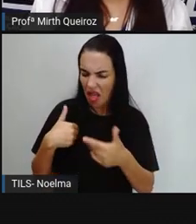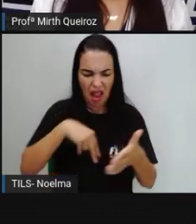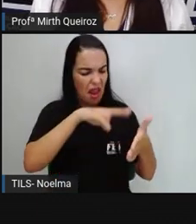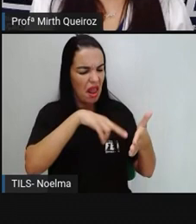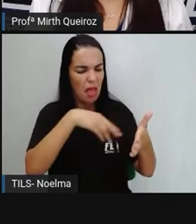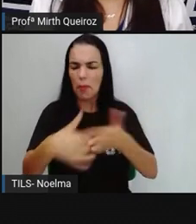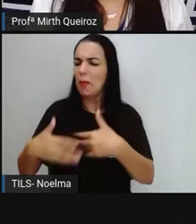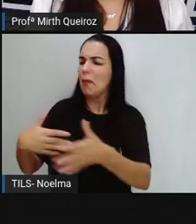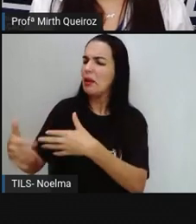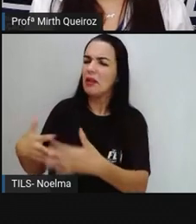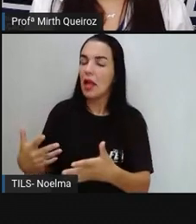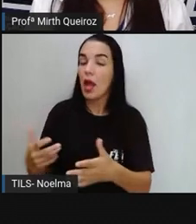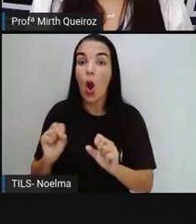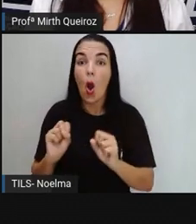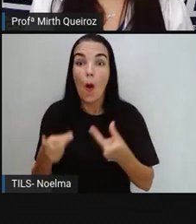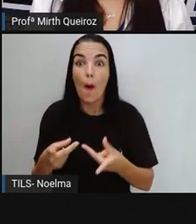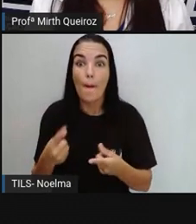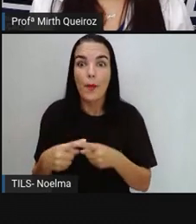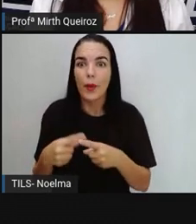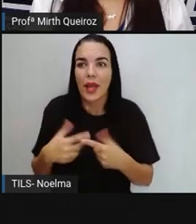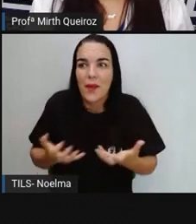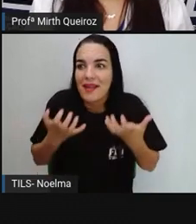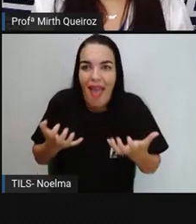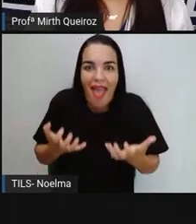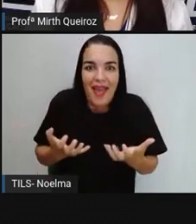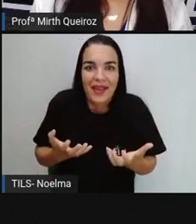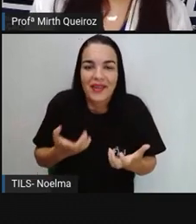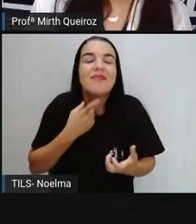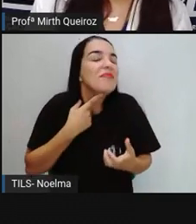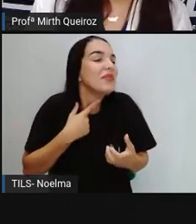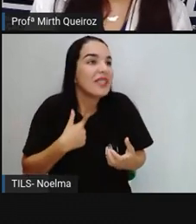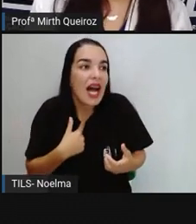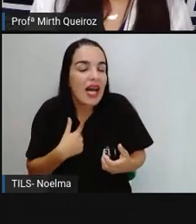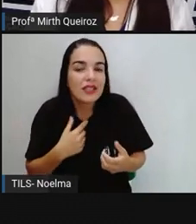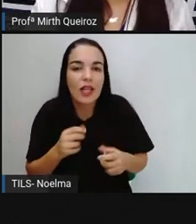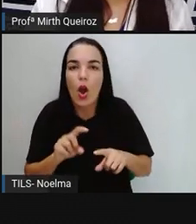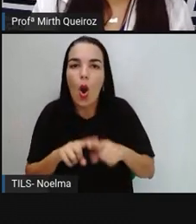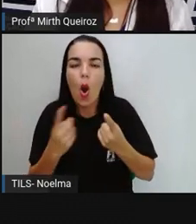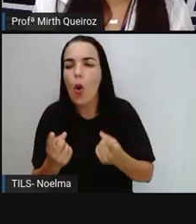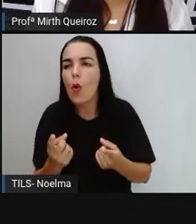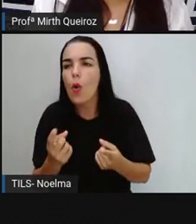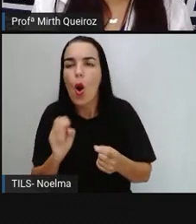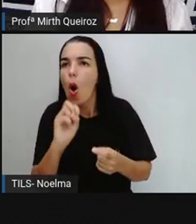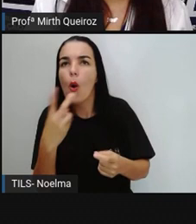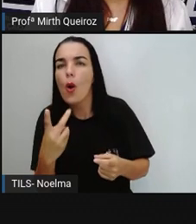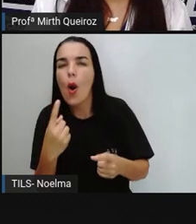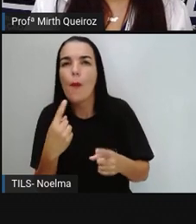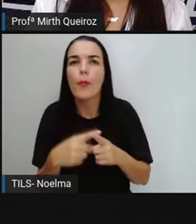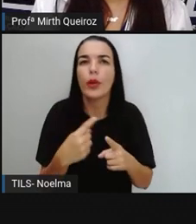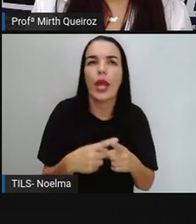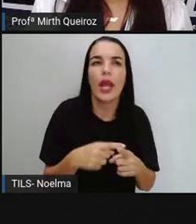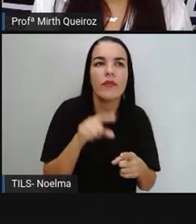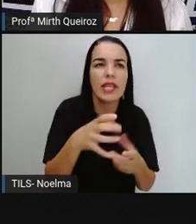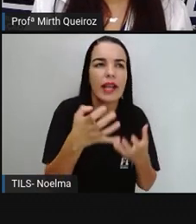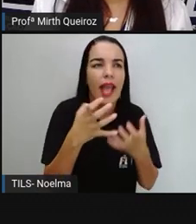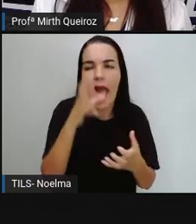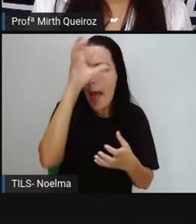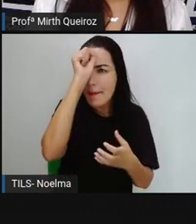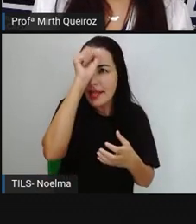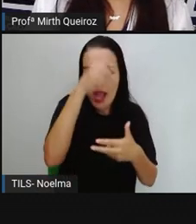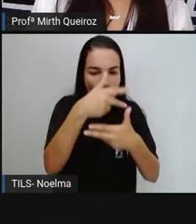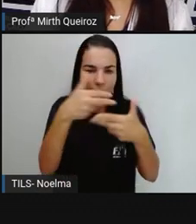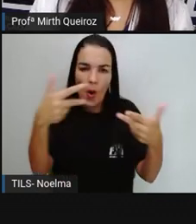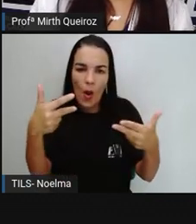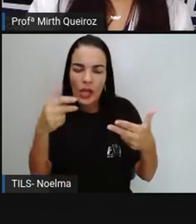prazer? Ou eu preciso ler para fazer uma avaliação? Para poder aprender alguma coisa, né? Porque é diferente